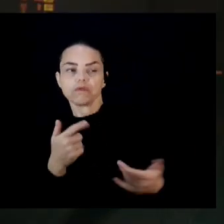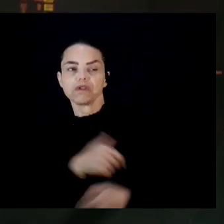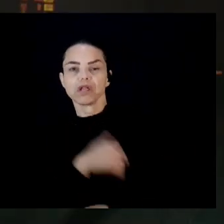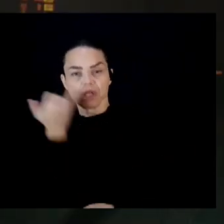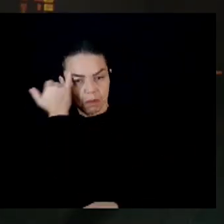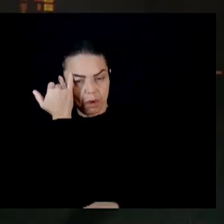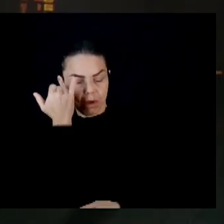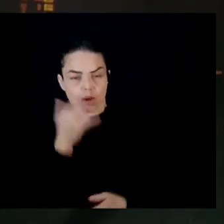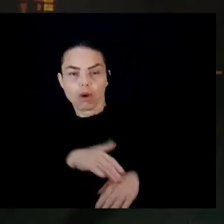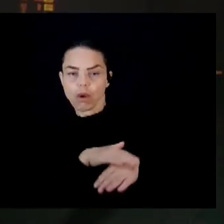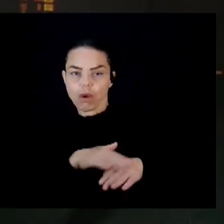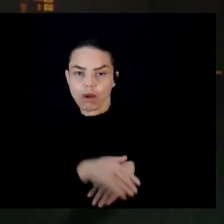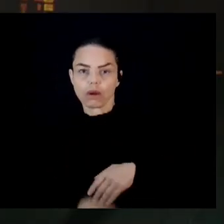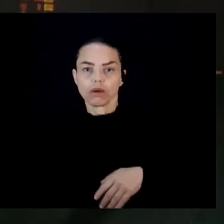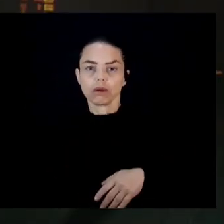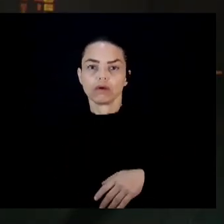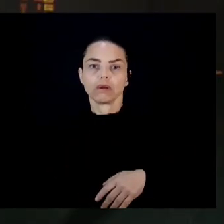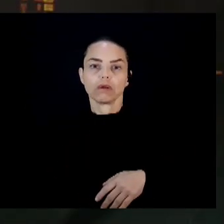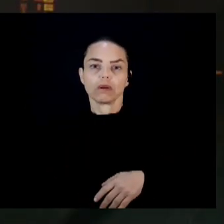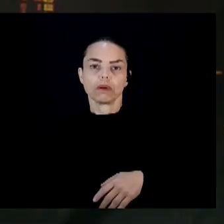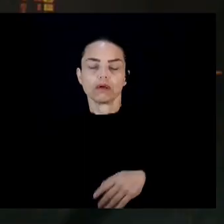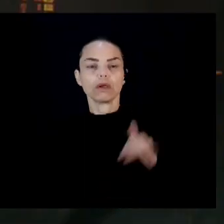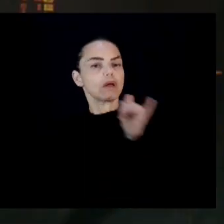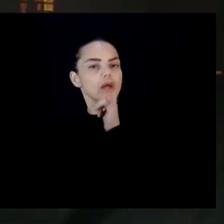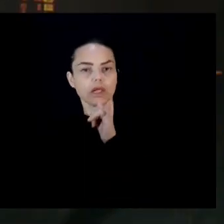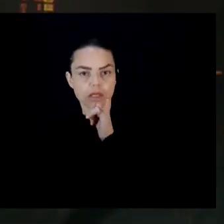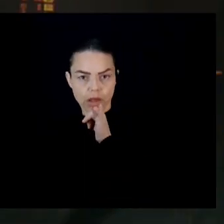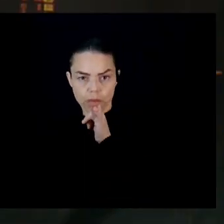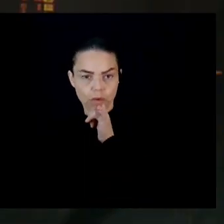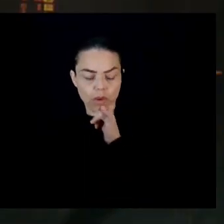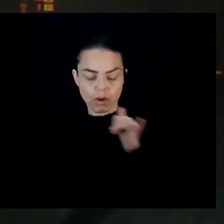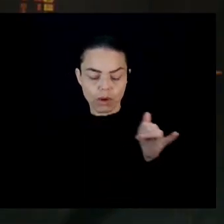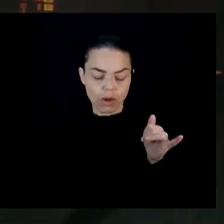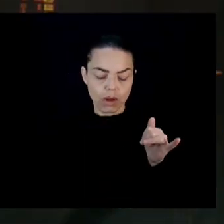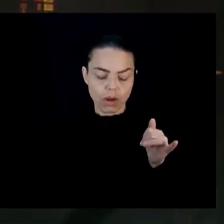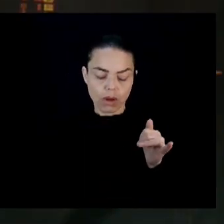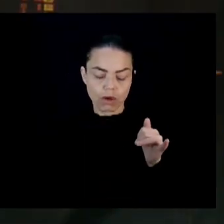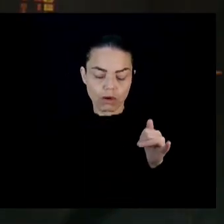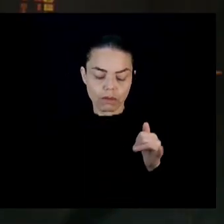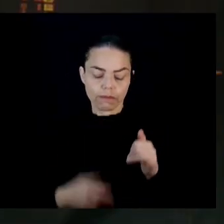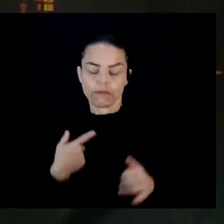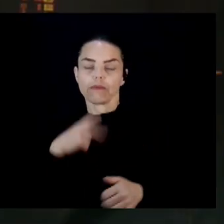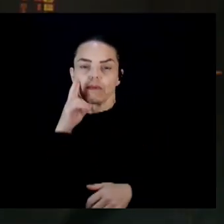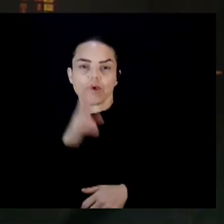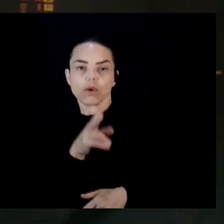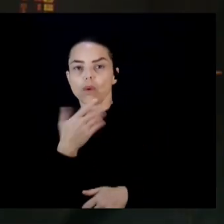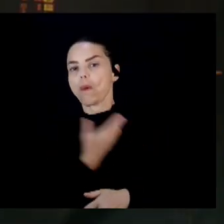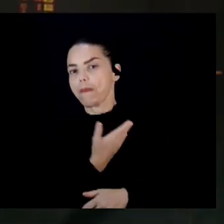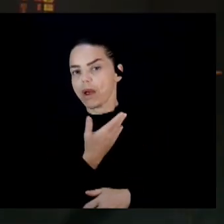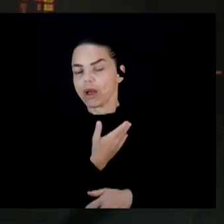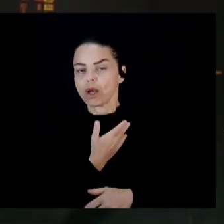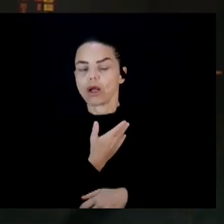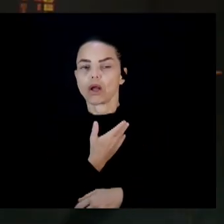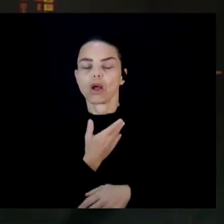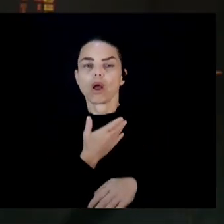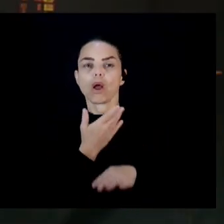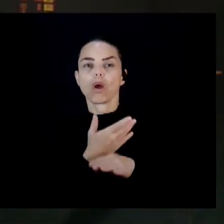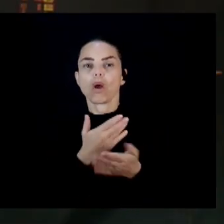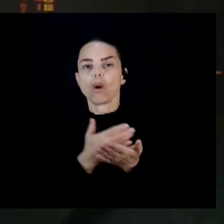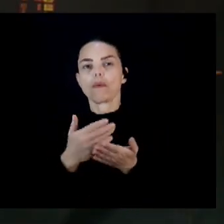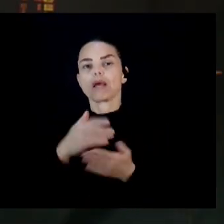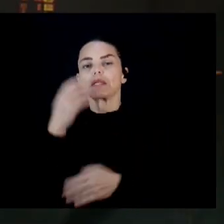começamos a treinar, cada uma numa academia, porque cada uma tem uma rotina. Aí ela começa a postar e o corpo mudar, e eu não